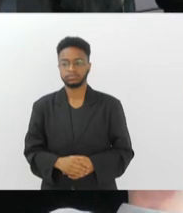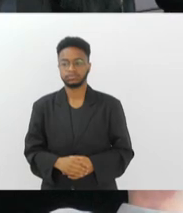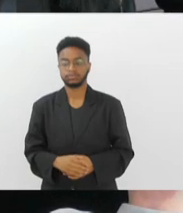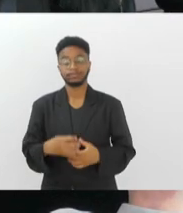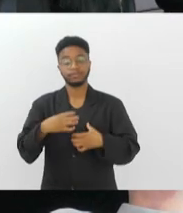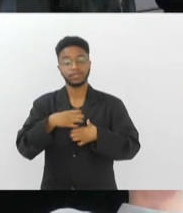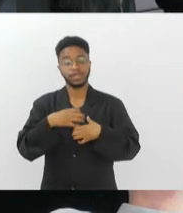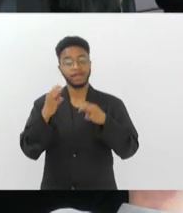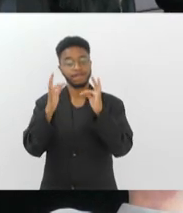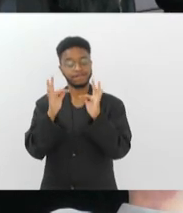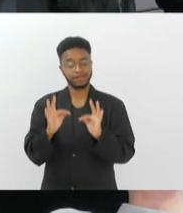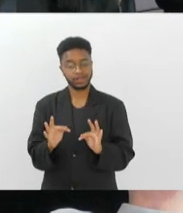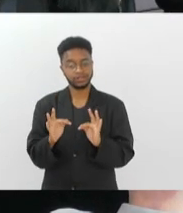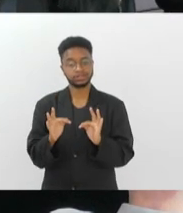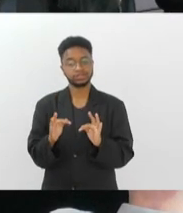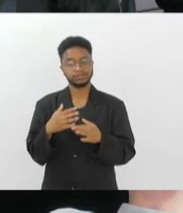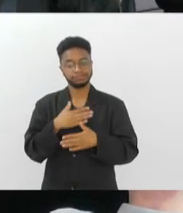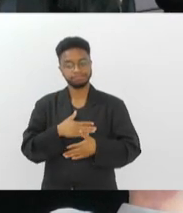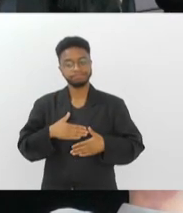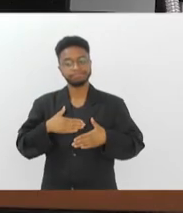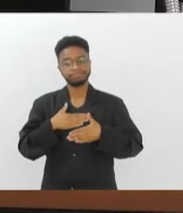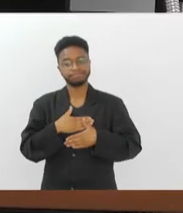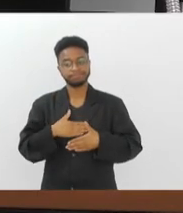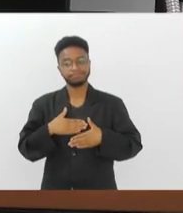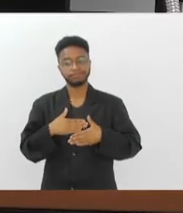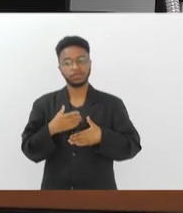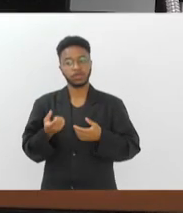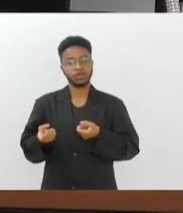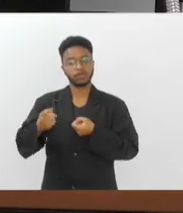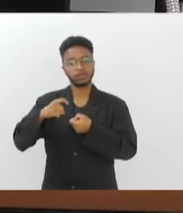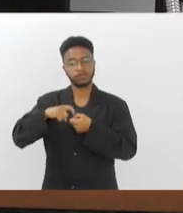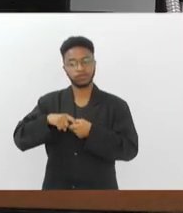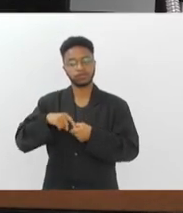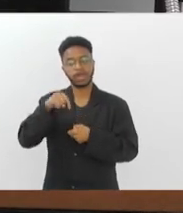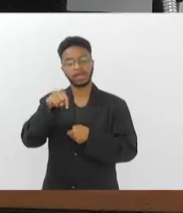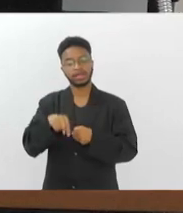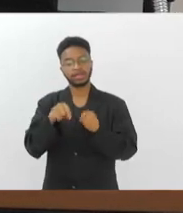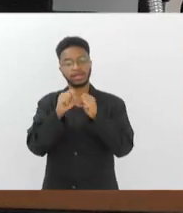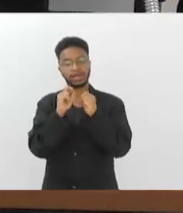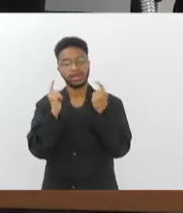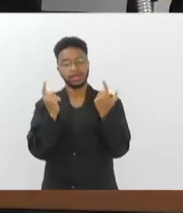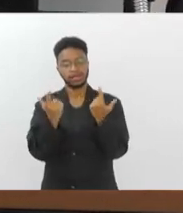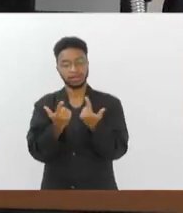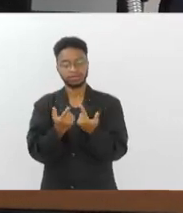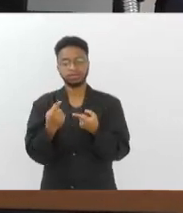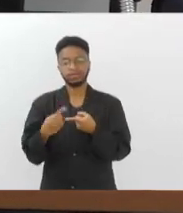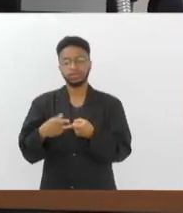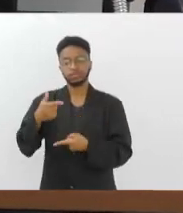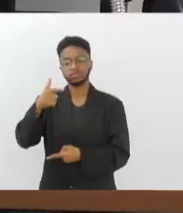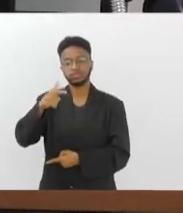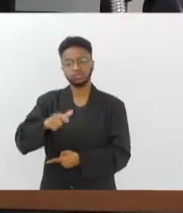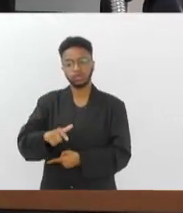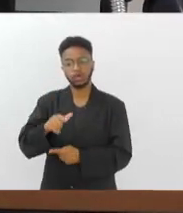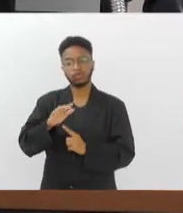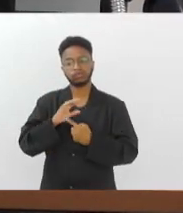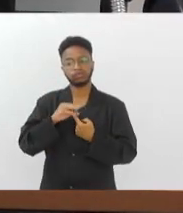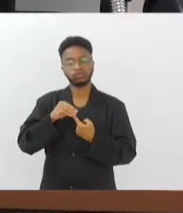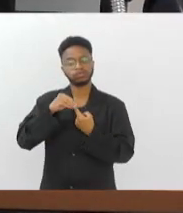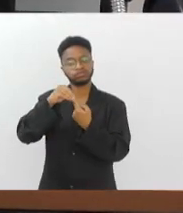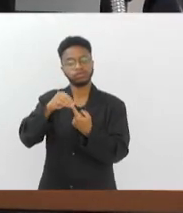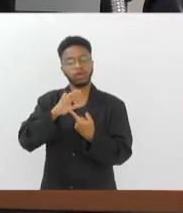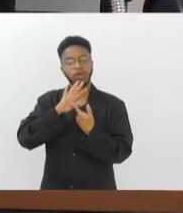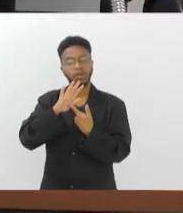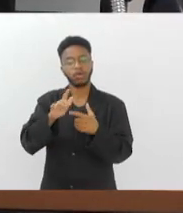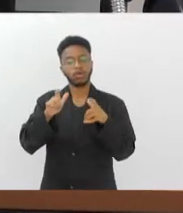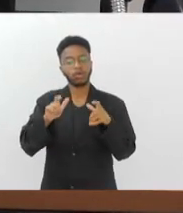Muito feliz, com grande honra e satisfação que retornamos a essa casa, que mais uma vez se destaca como um local